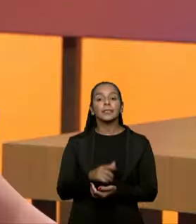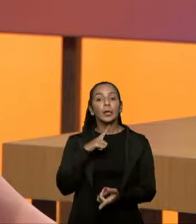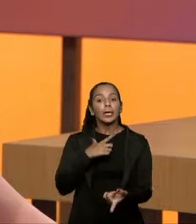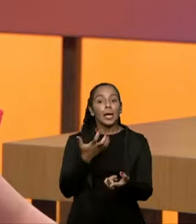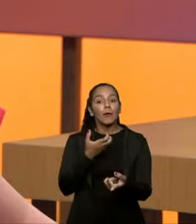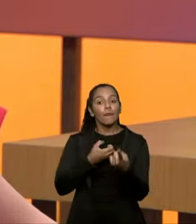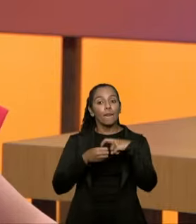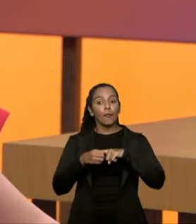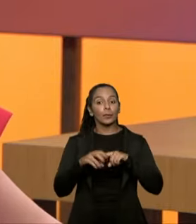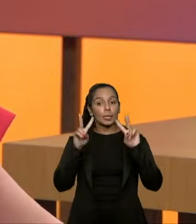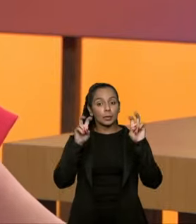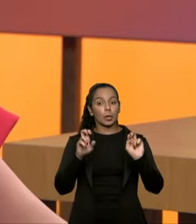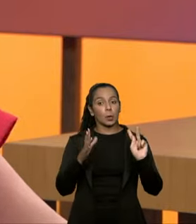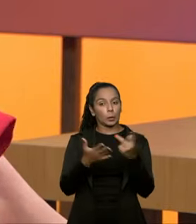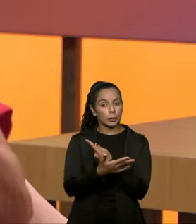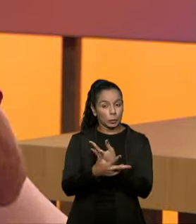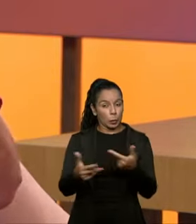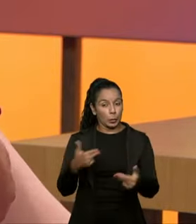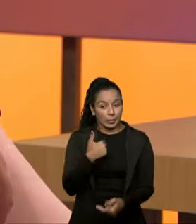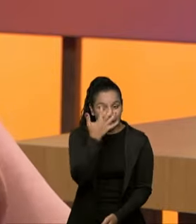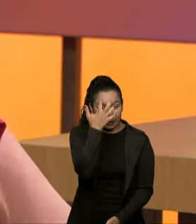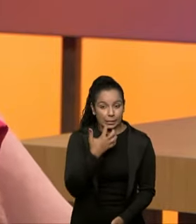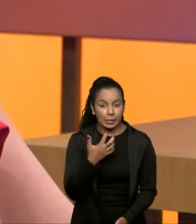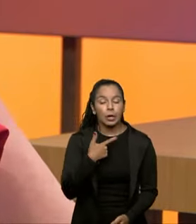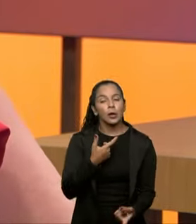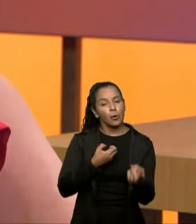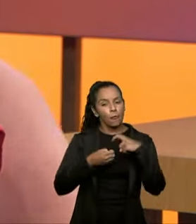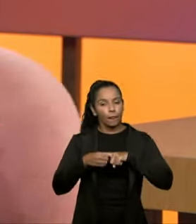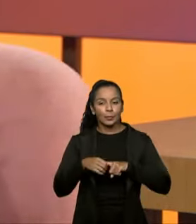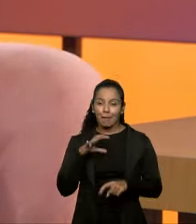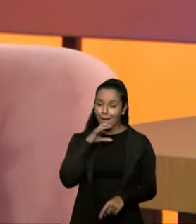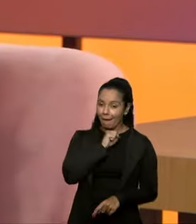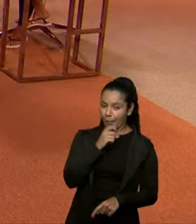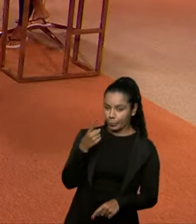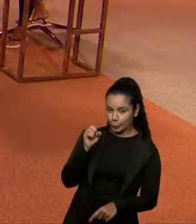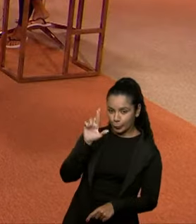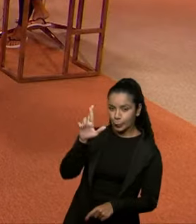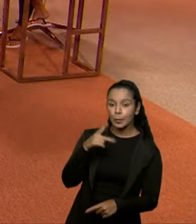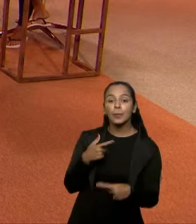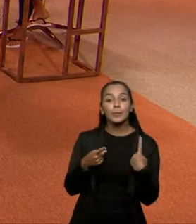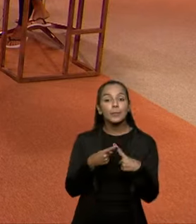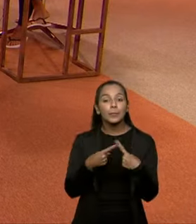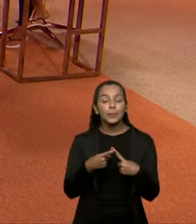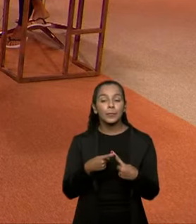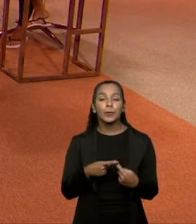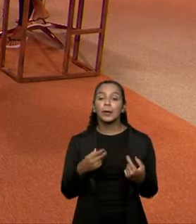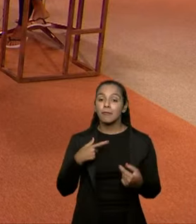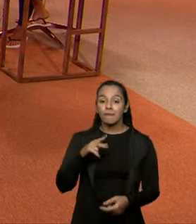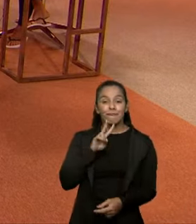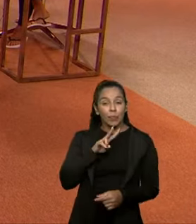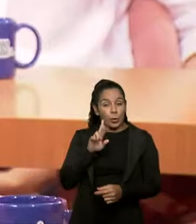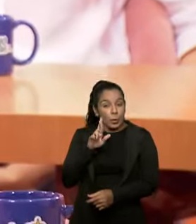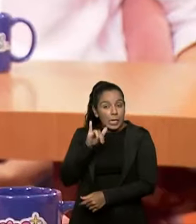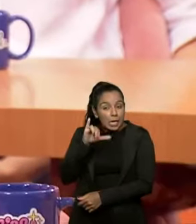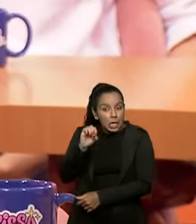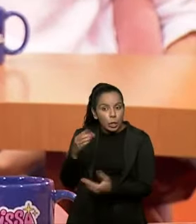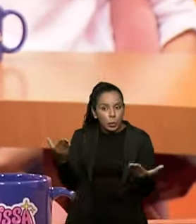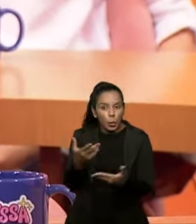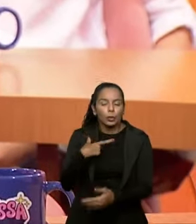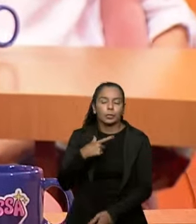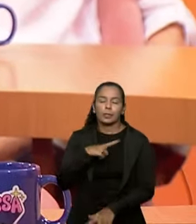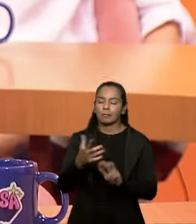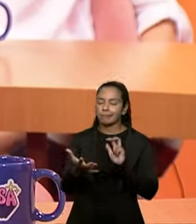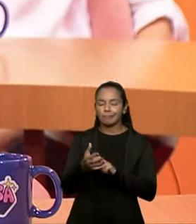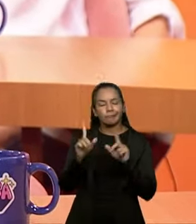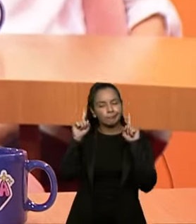mas é que aconteceu hoje uma coisa muito séria, doutora. Eu quero voltar já com a senhora, mas é que é o seguinte, gente, o Rio teve hoje uma manhã muito difícil